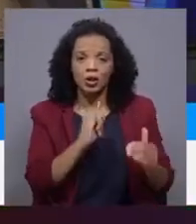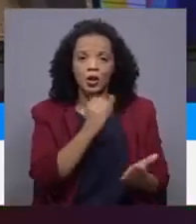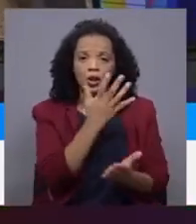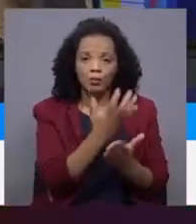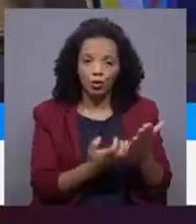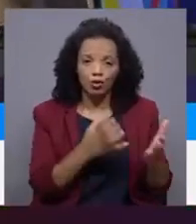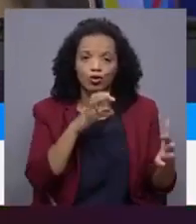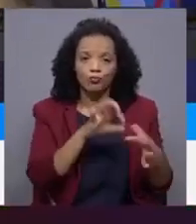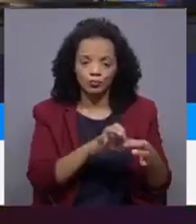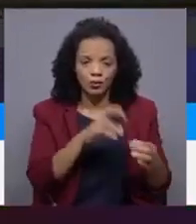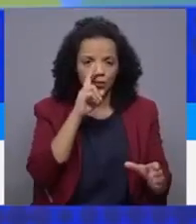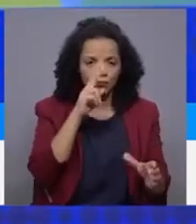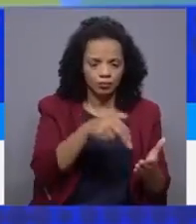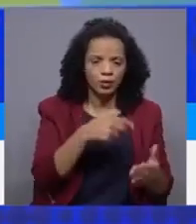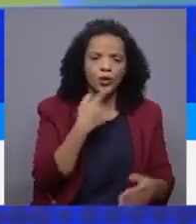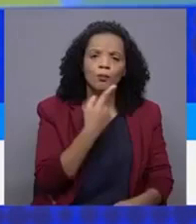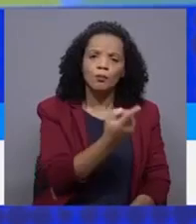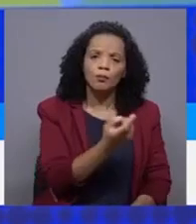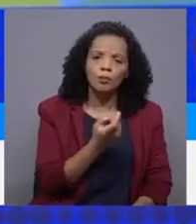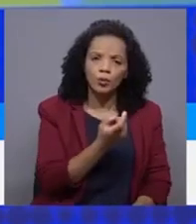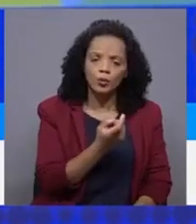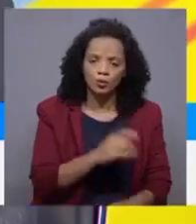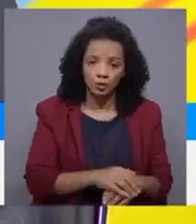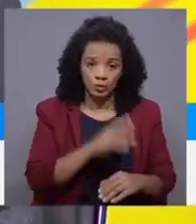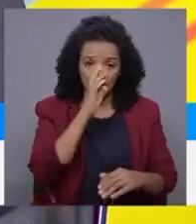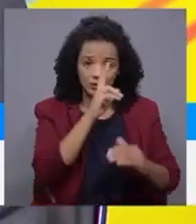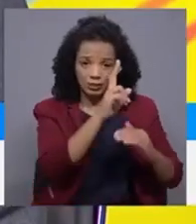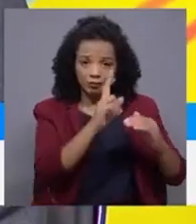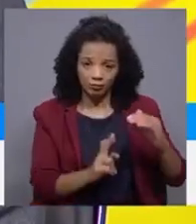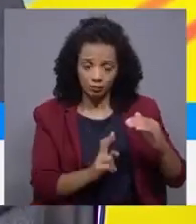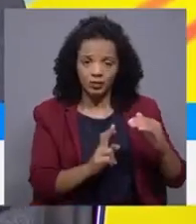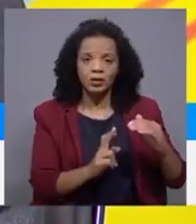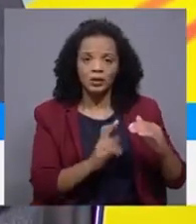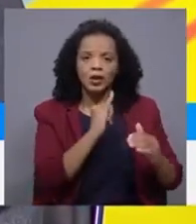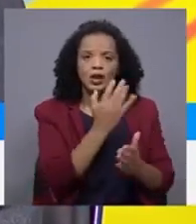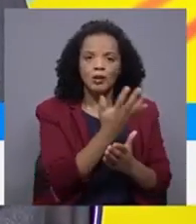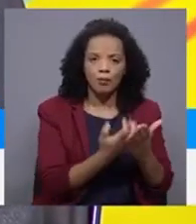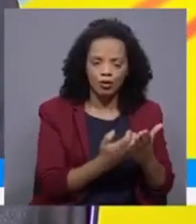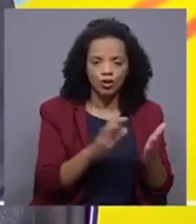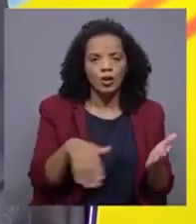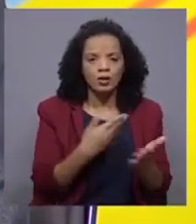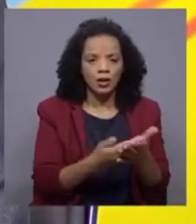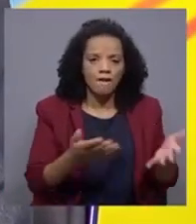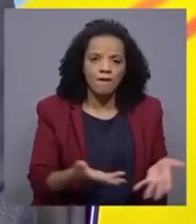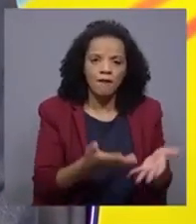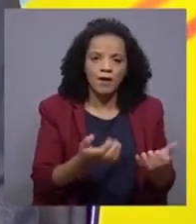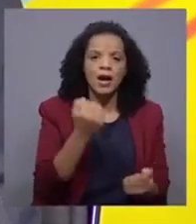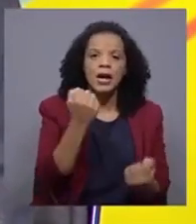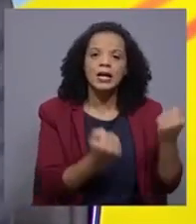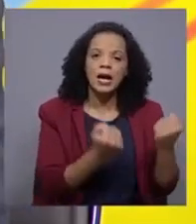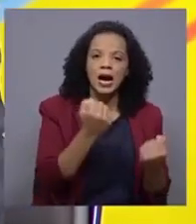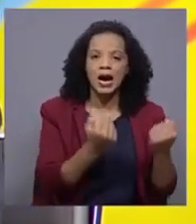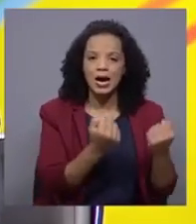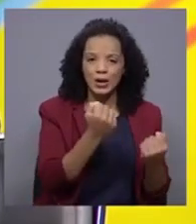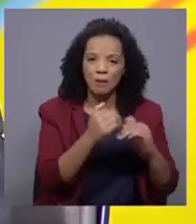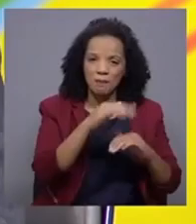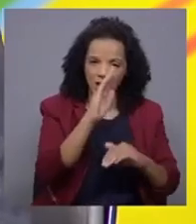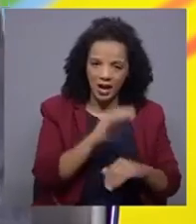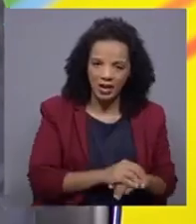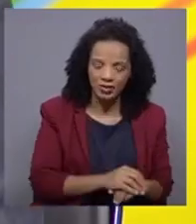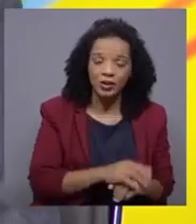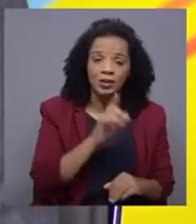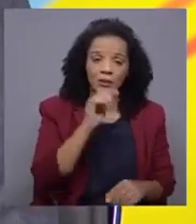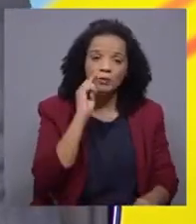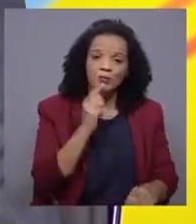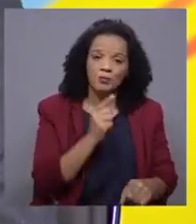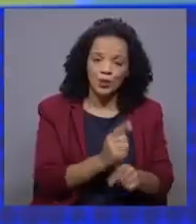nos combustíveis e eu pergunto-lhe se ao descer os impostos dos combustíveis não está a fomentar a utilização mais do carro e, no fundo, não está a